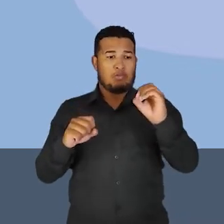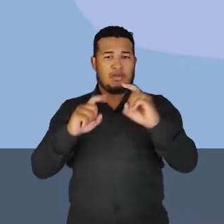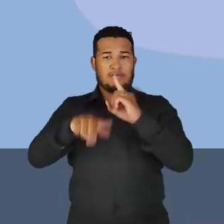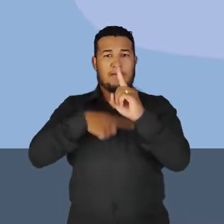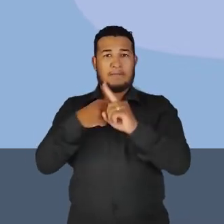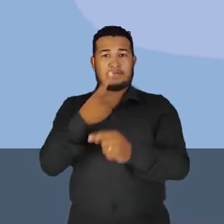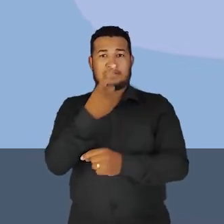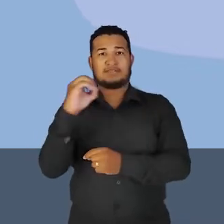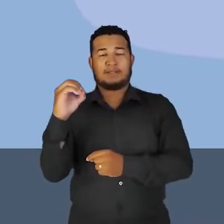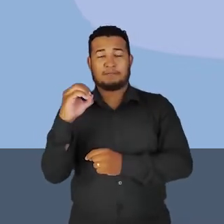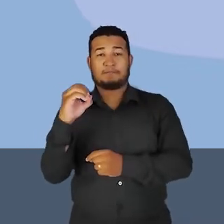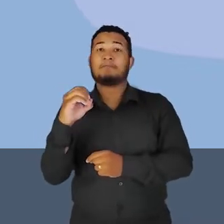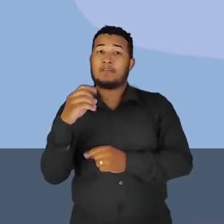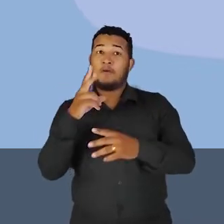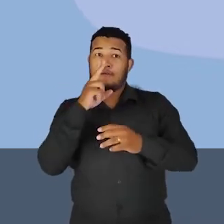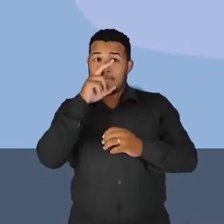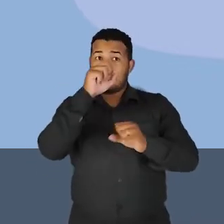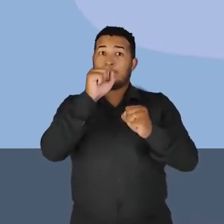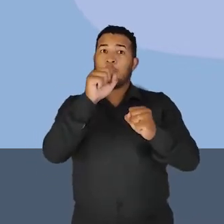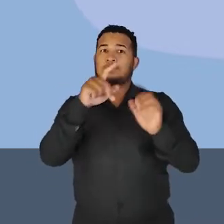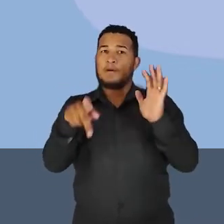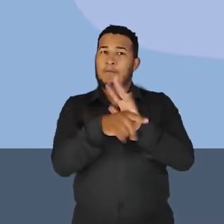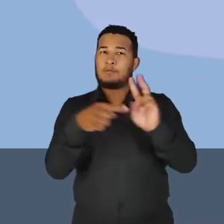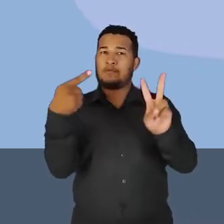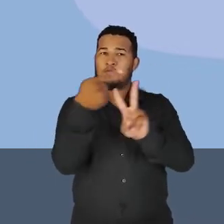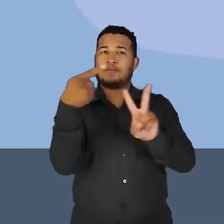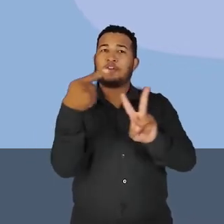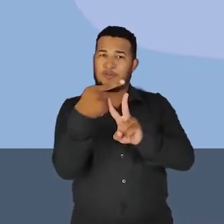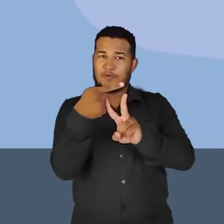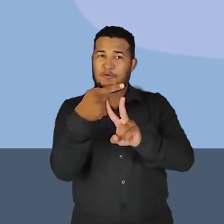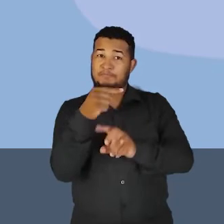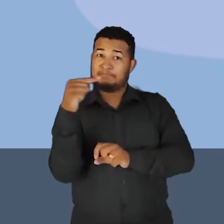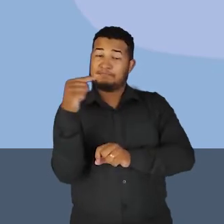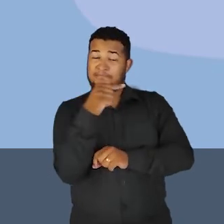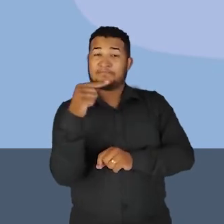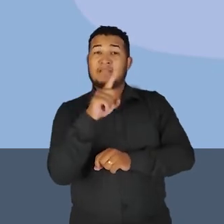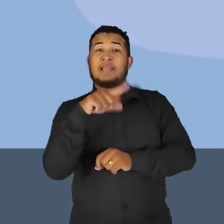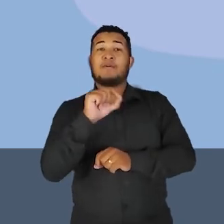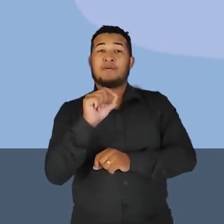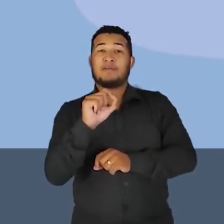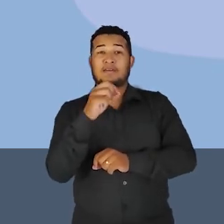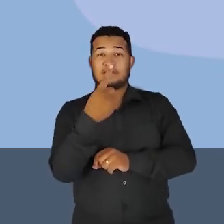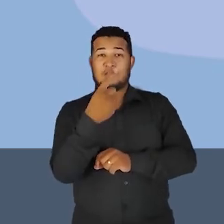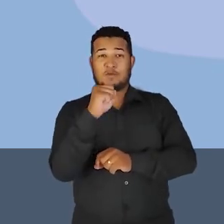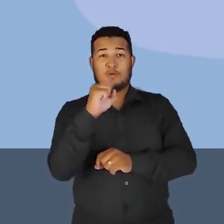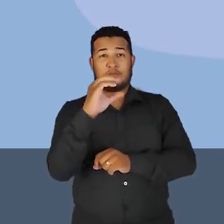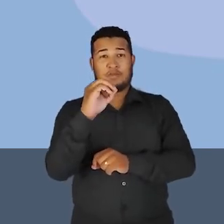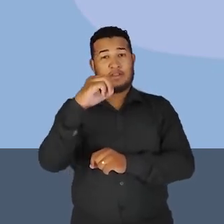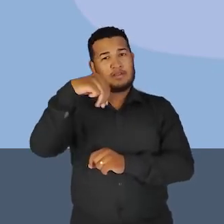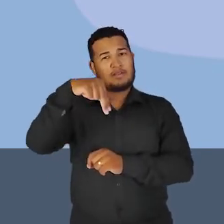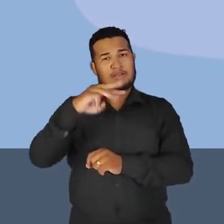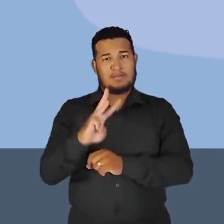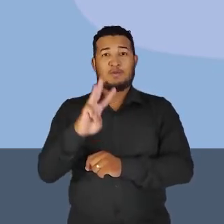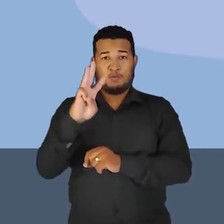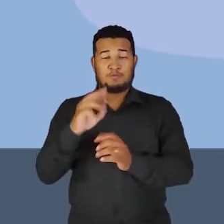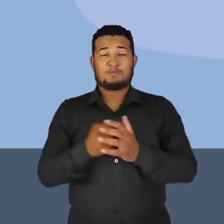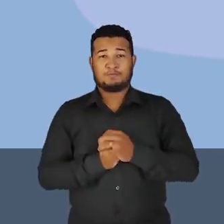Então, a intensidade do resultado do vetor resultante atuando nesta situação vai valer 180